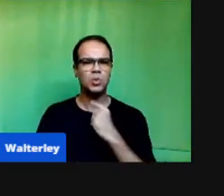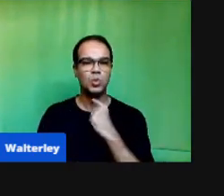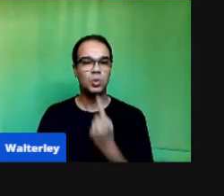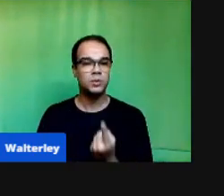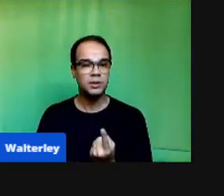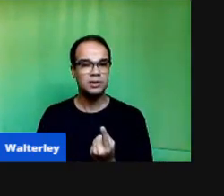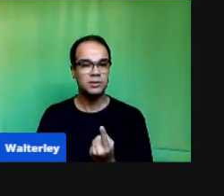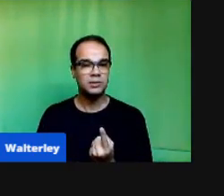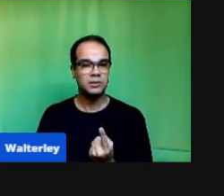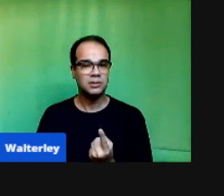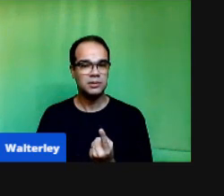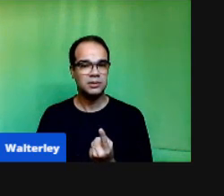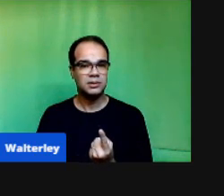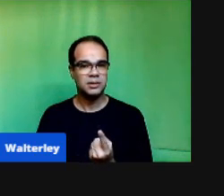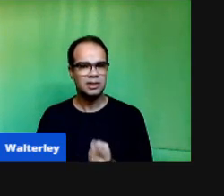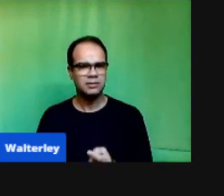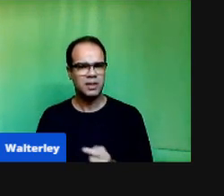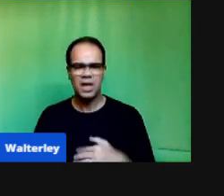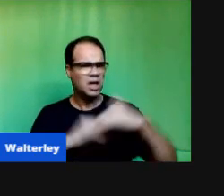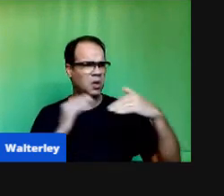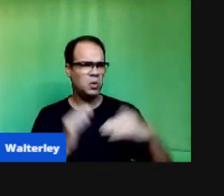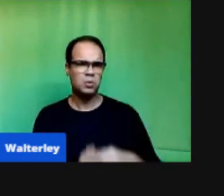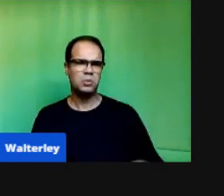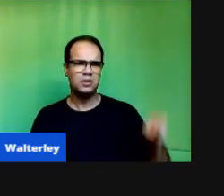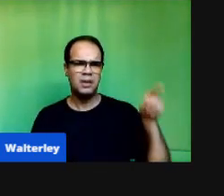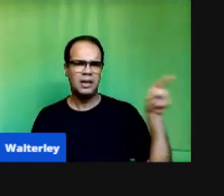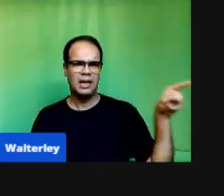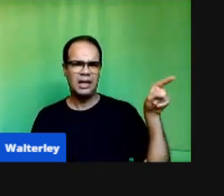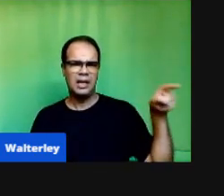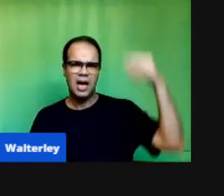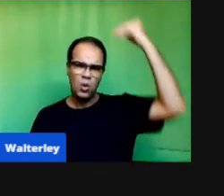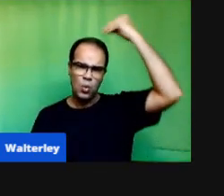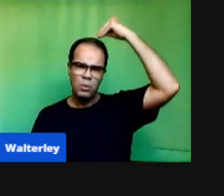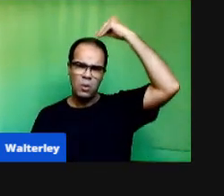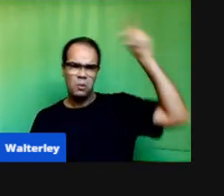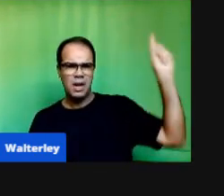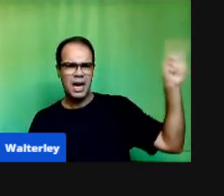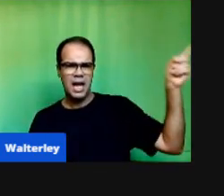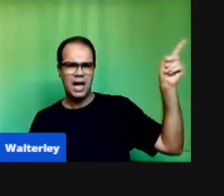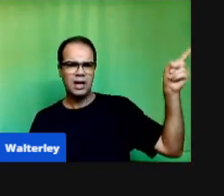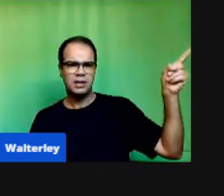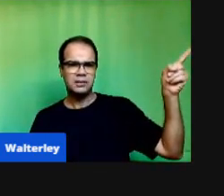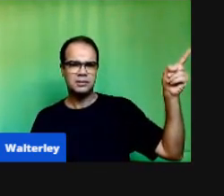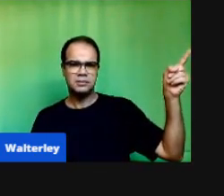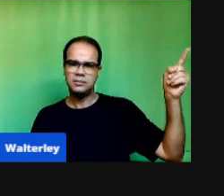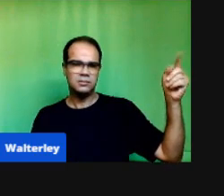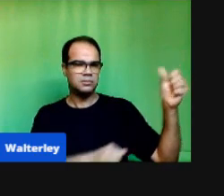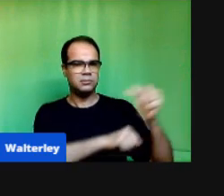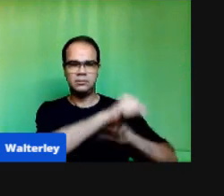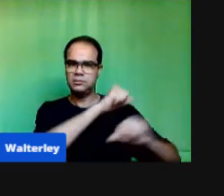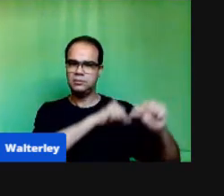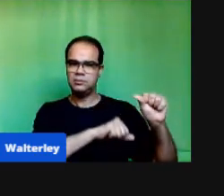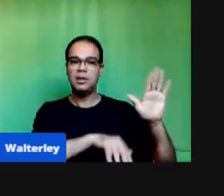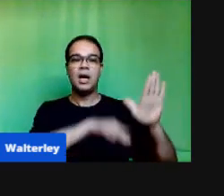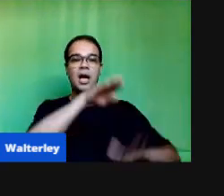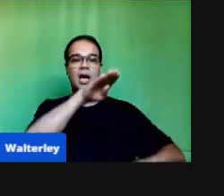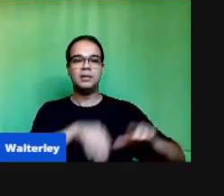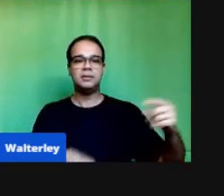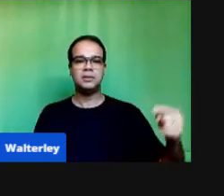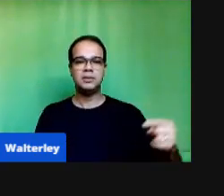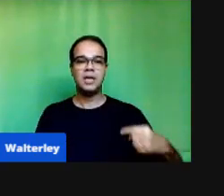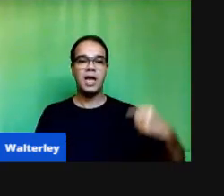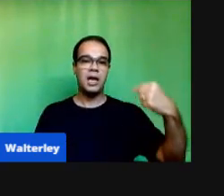como vítima e ser protagonistas daquilo que nós estamos nos propondo a desenvolver. Seja na escola, seja na